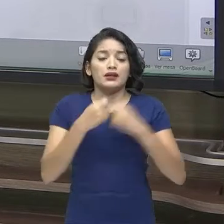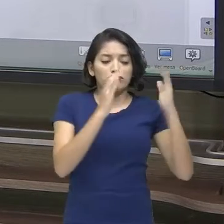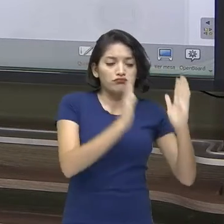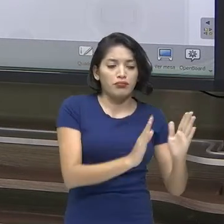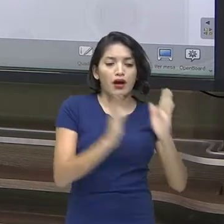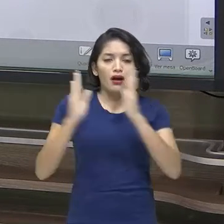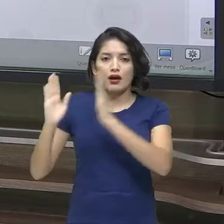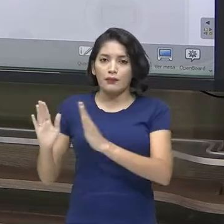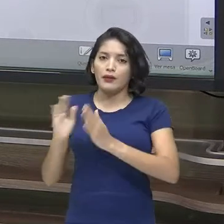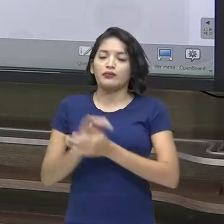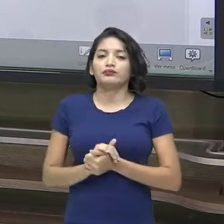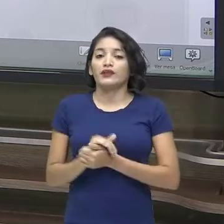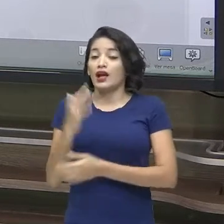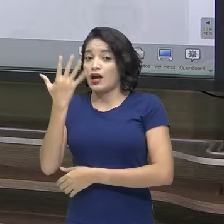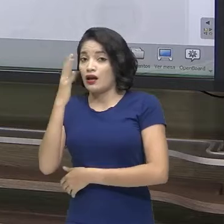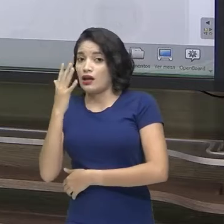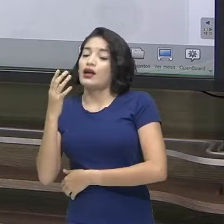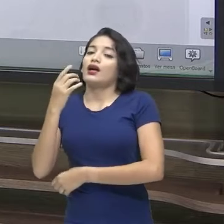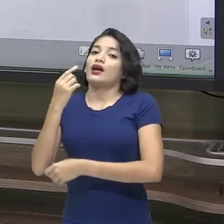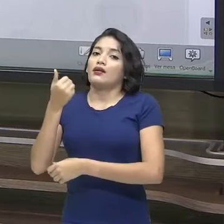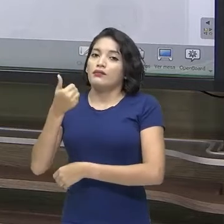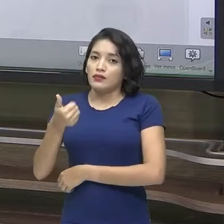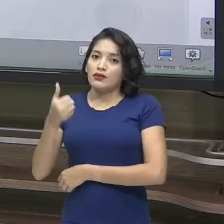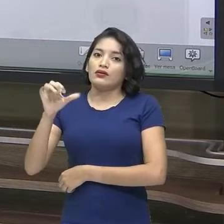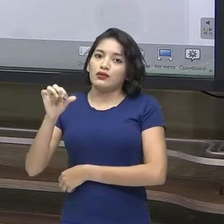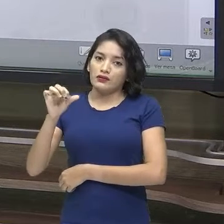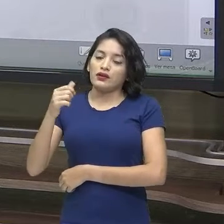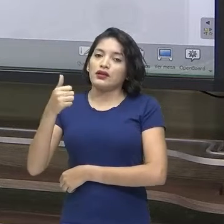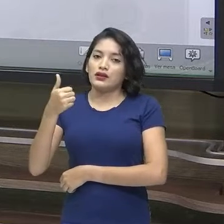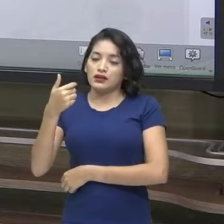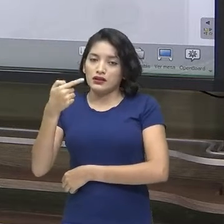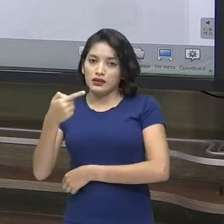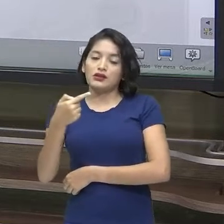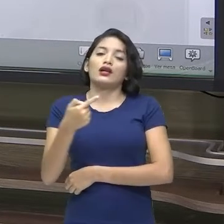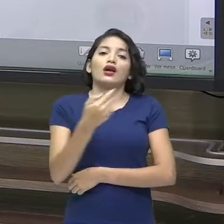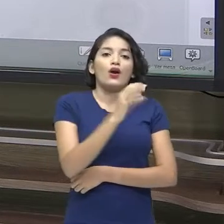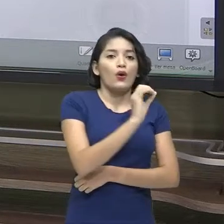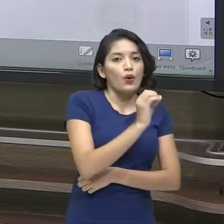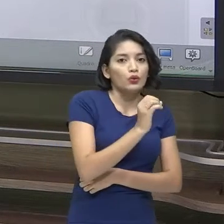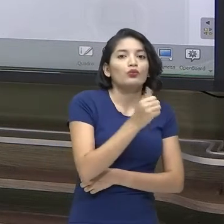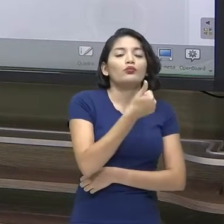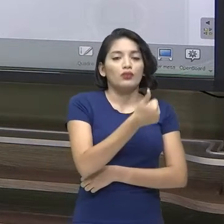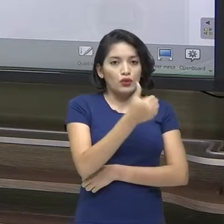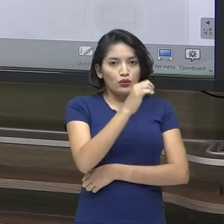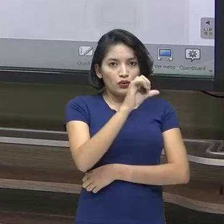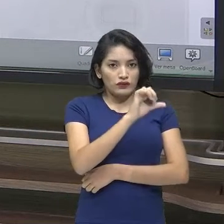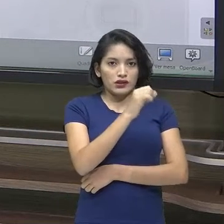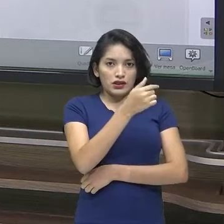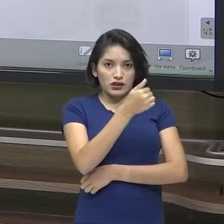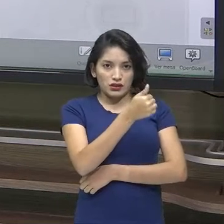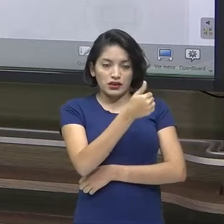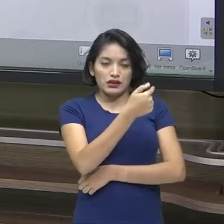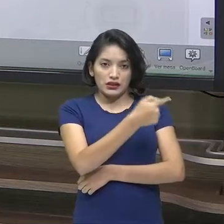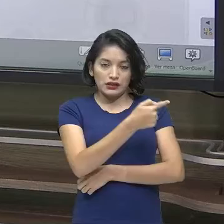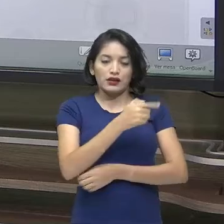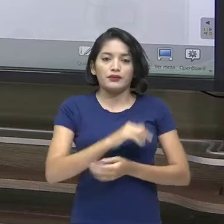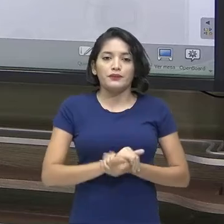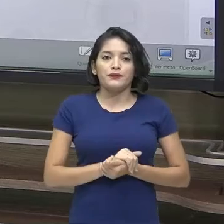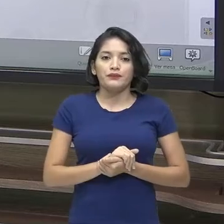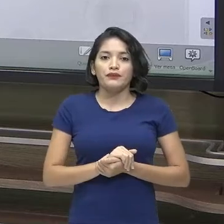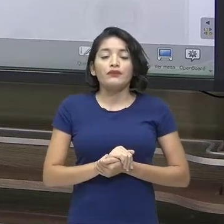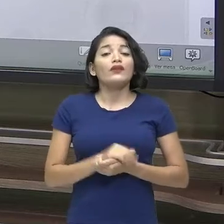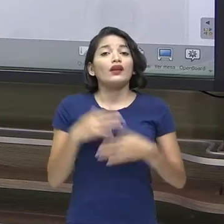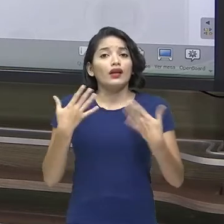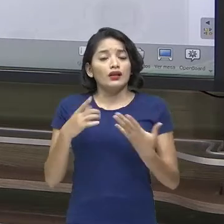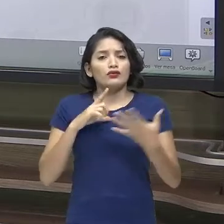momentos, fevereiro de 1917 e outubro de 1917, tudo bem? Então, em fevereiro, nós temos o que ali? A